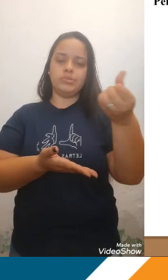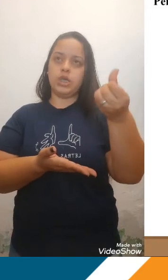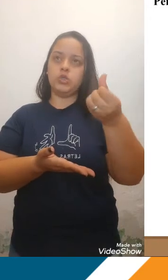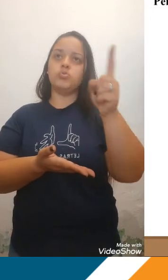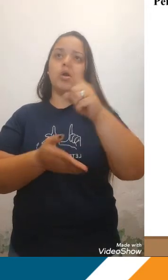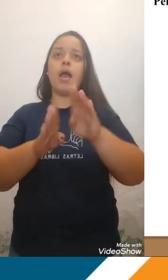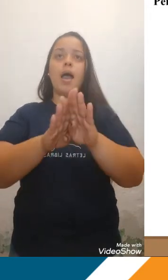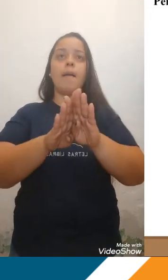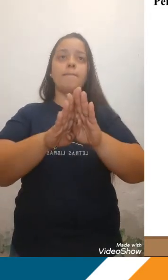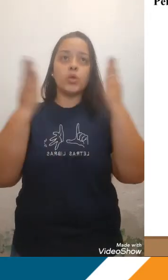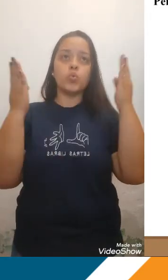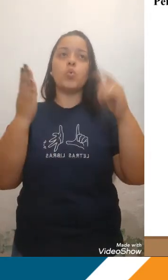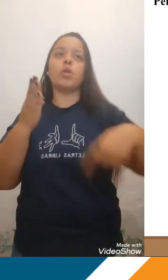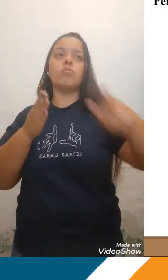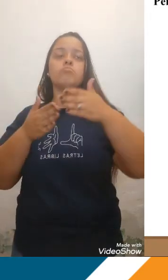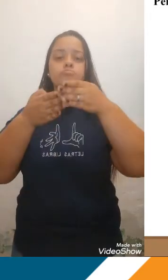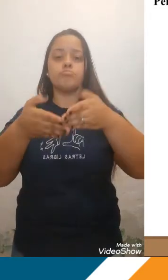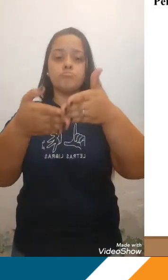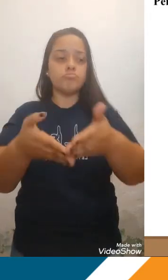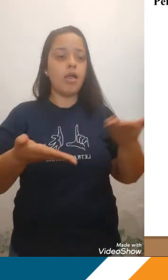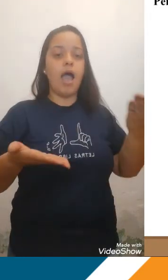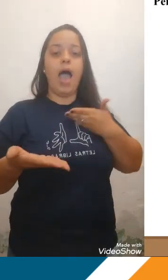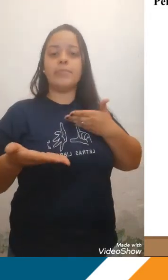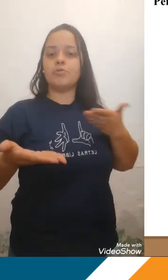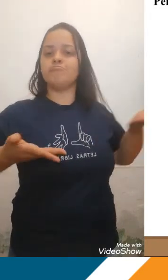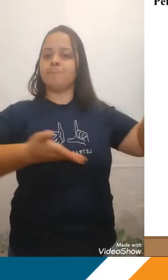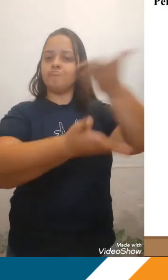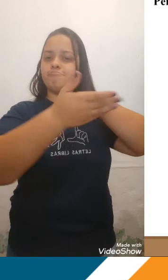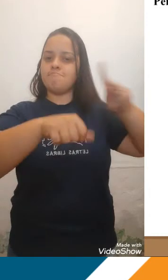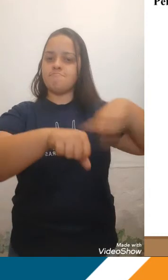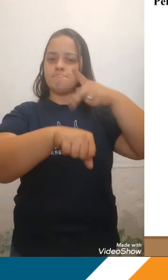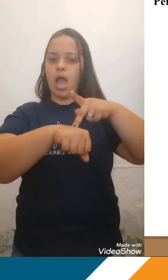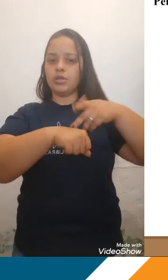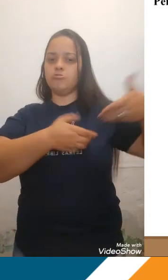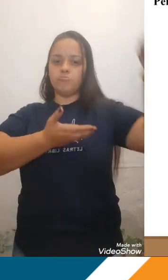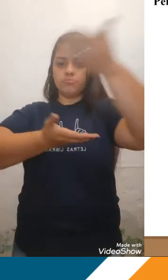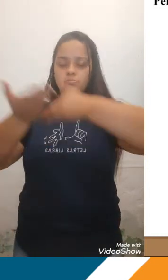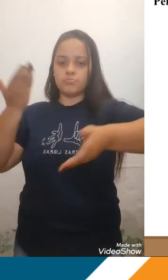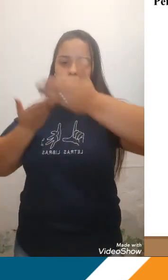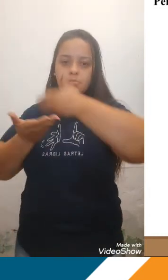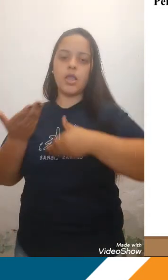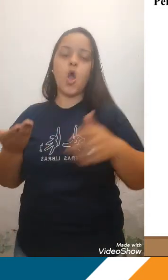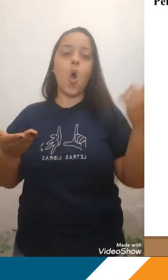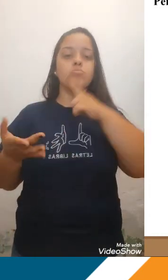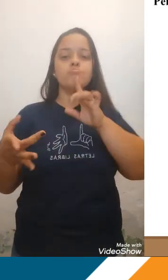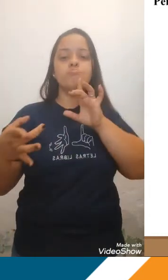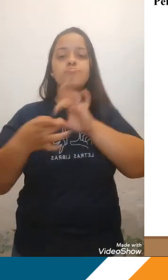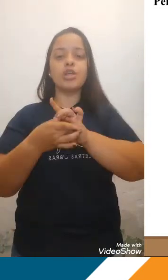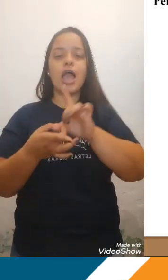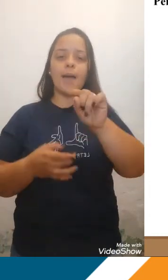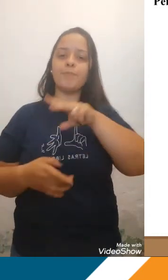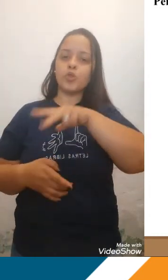Portos às Nações Amigas, permitindo que o Brasil realizasse comércio com outras nações aliadas a